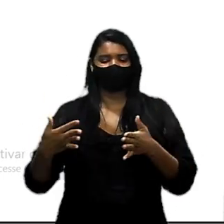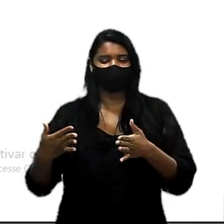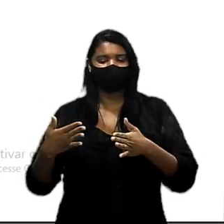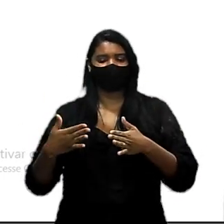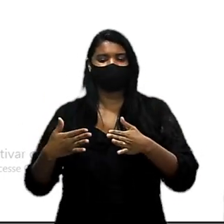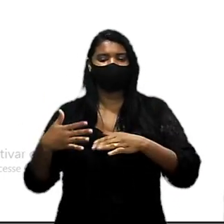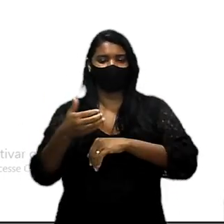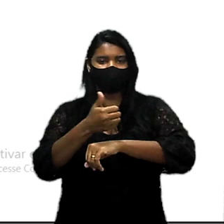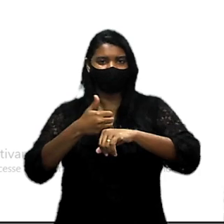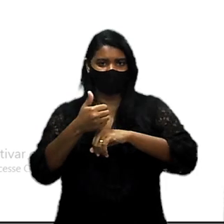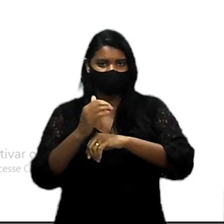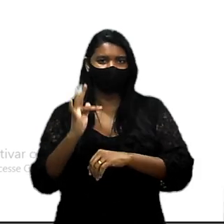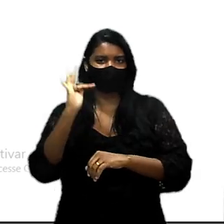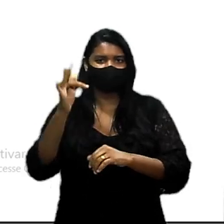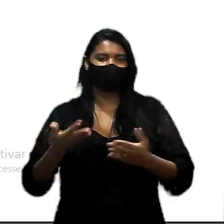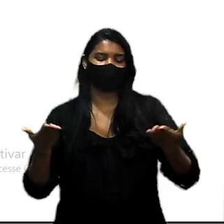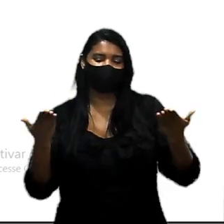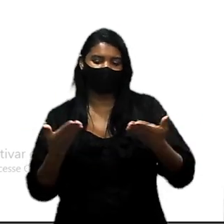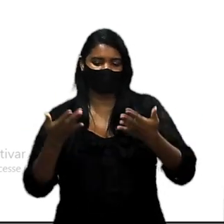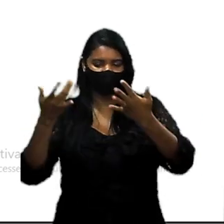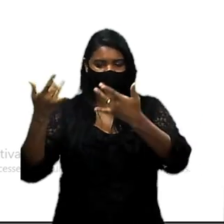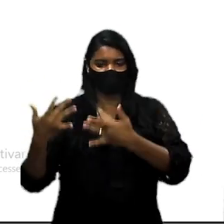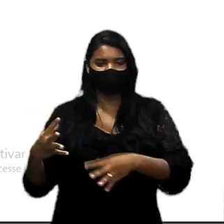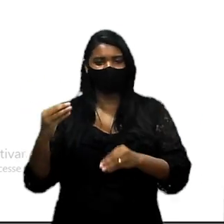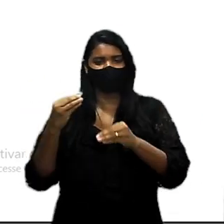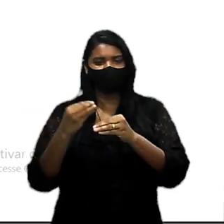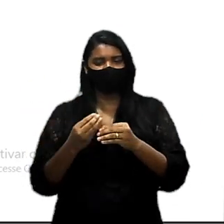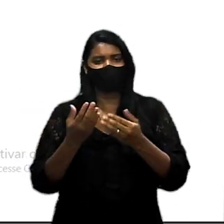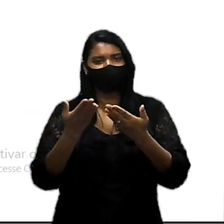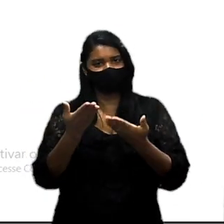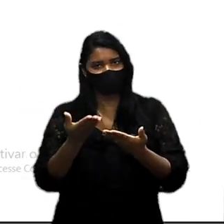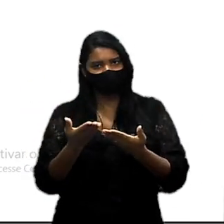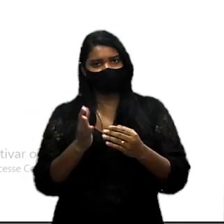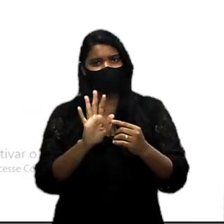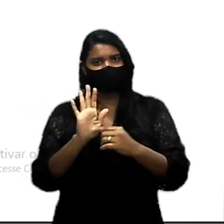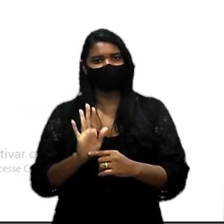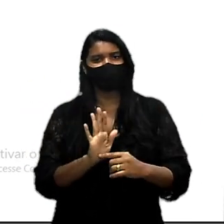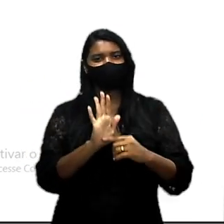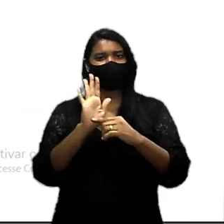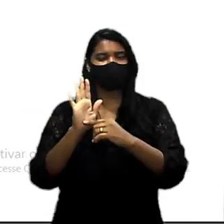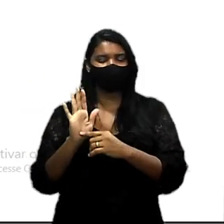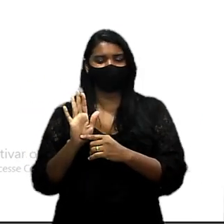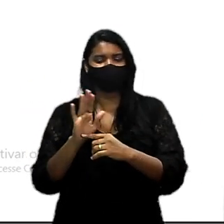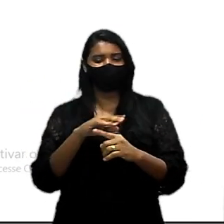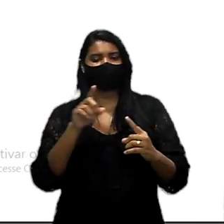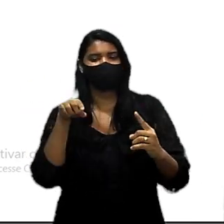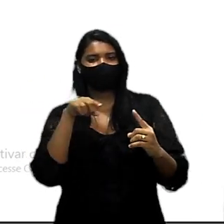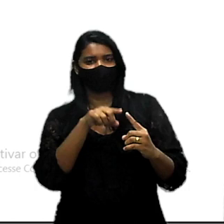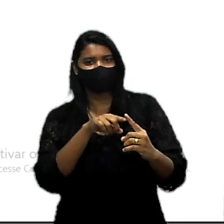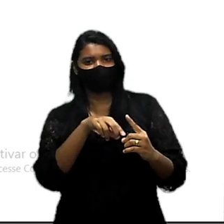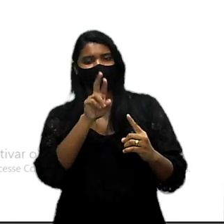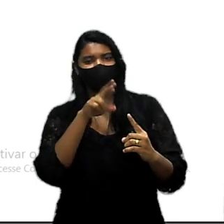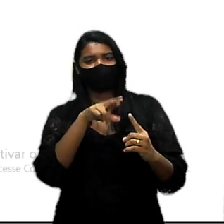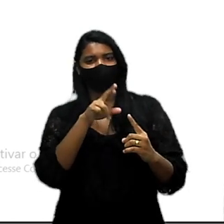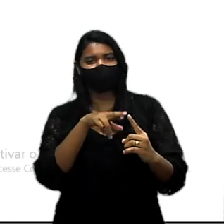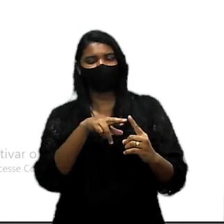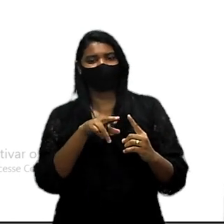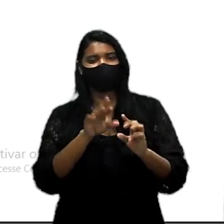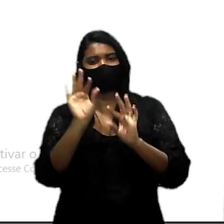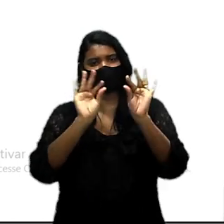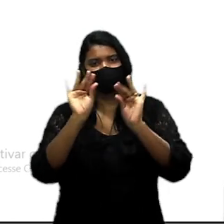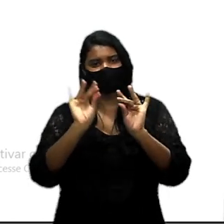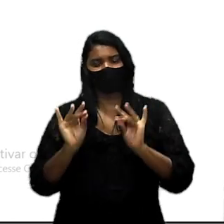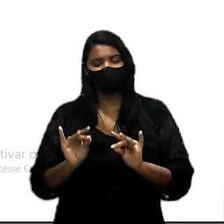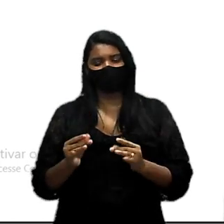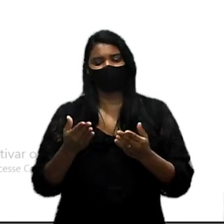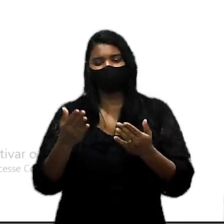profissional do futuro, mas nesse a gente gostaria de fazer uma abordagem mais específica,